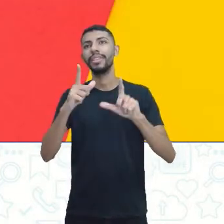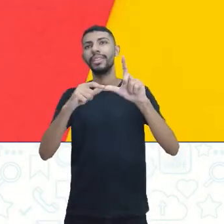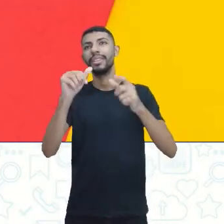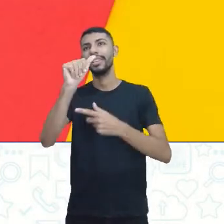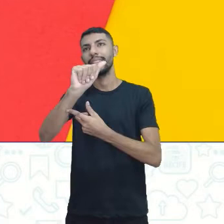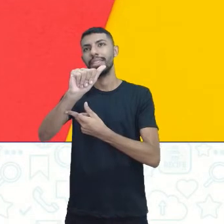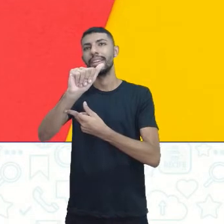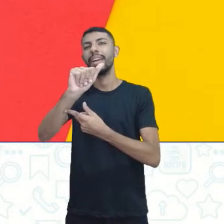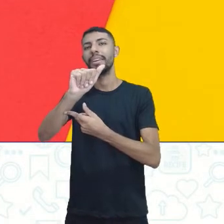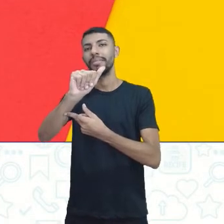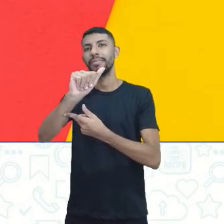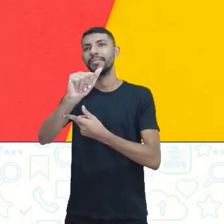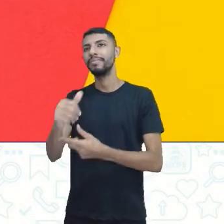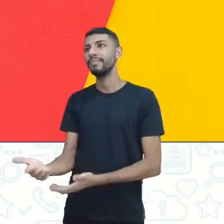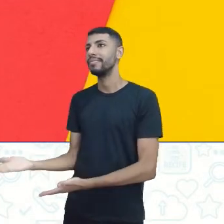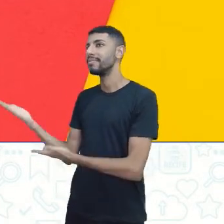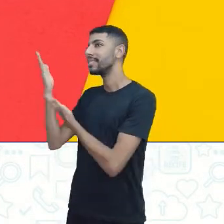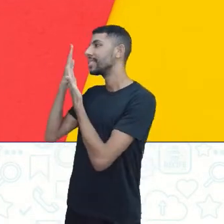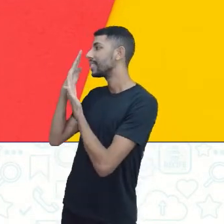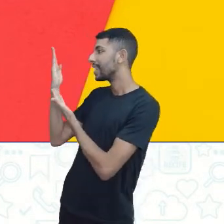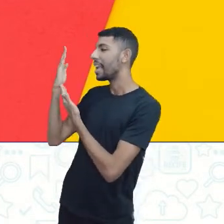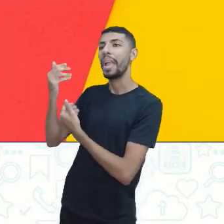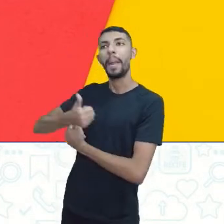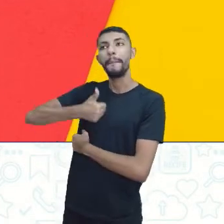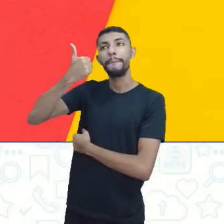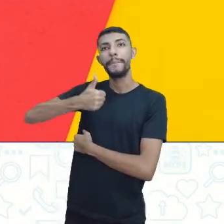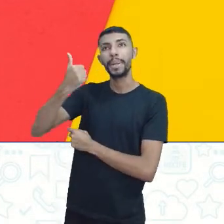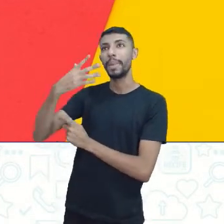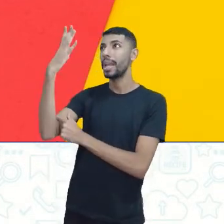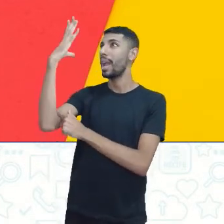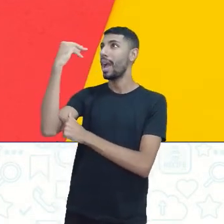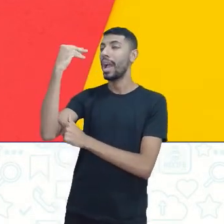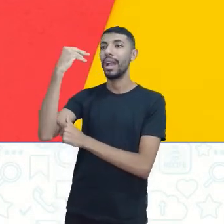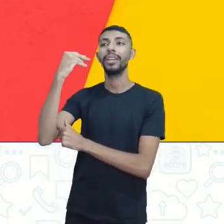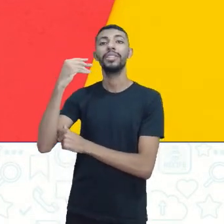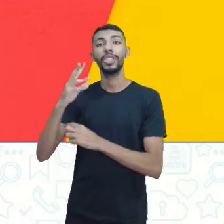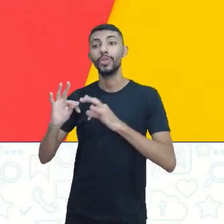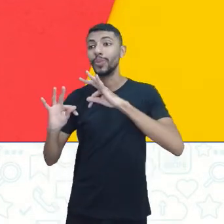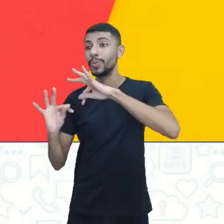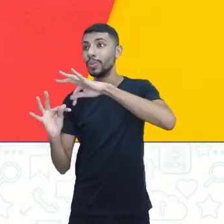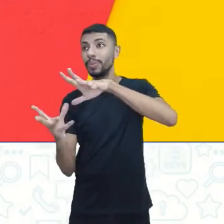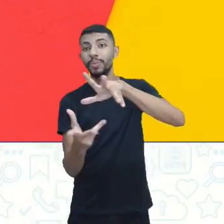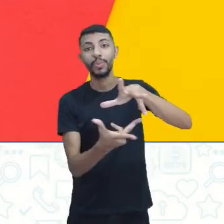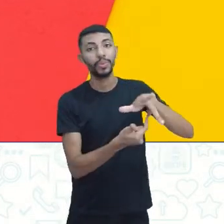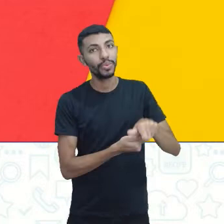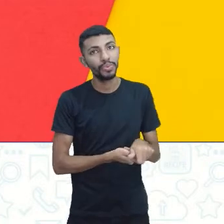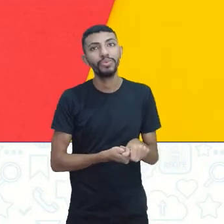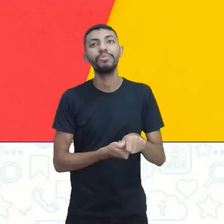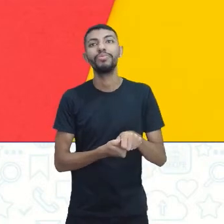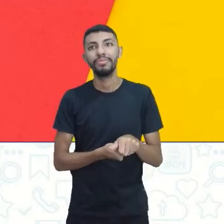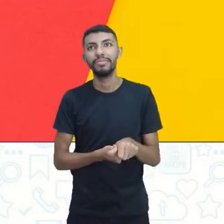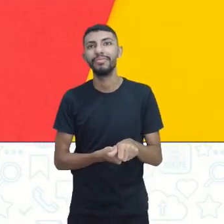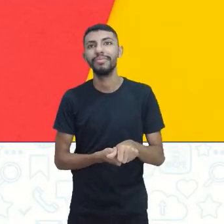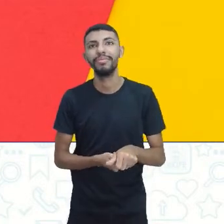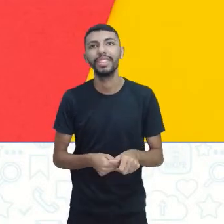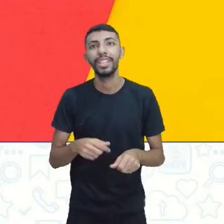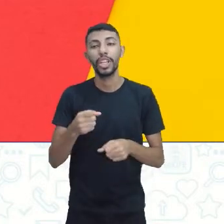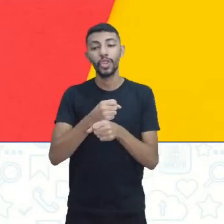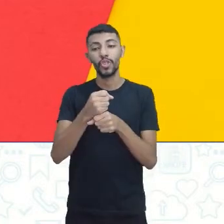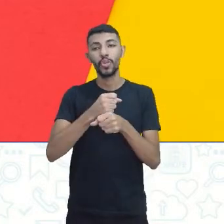A. Essa é a primeira selfie da história, certo? E ela foi tirada